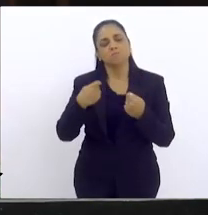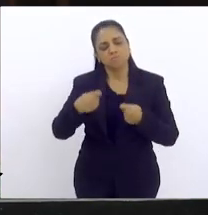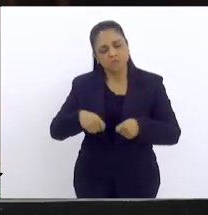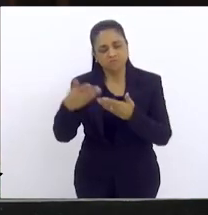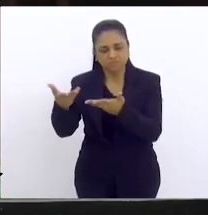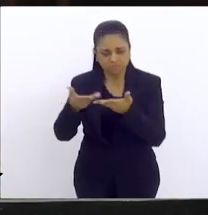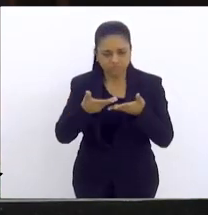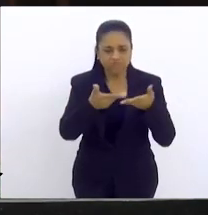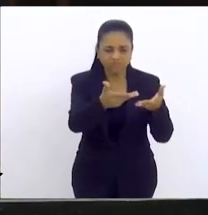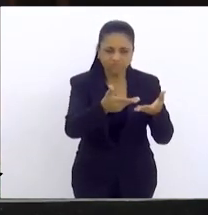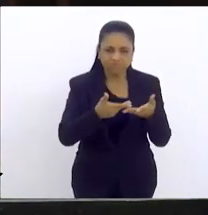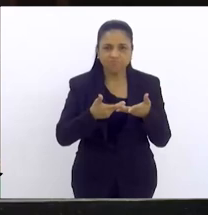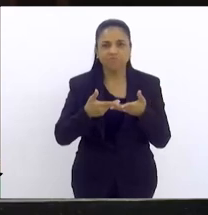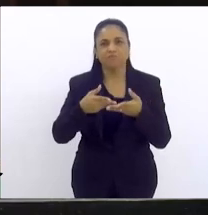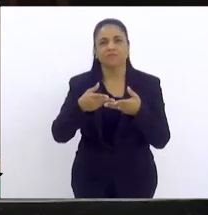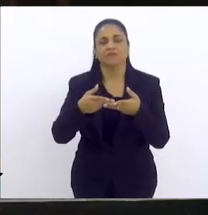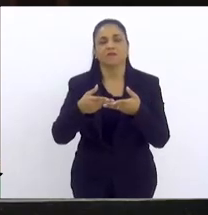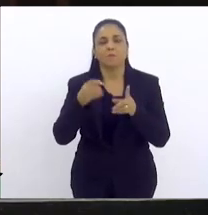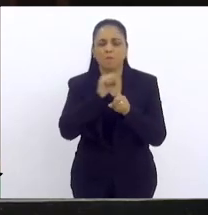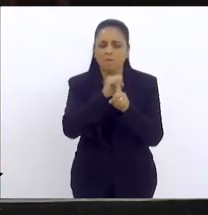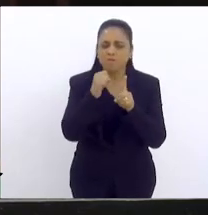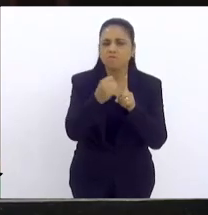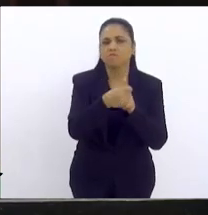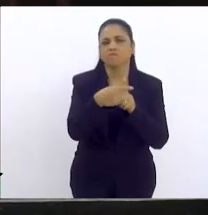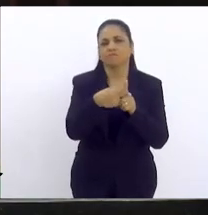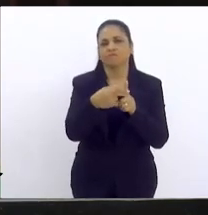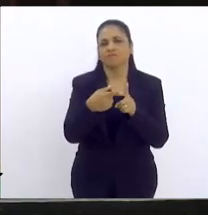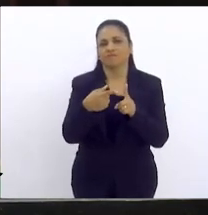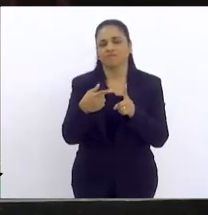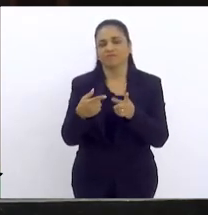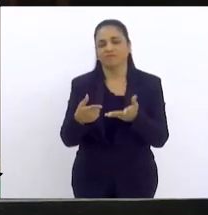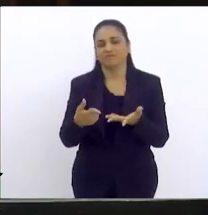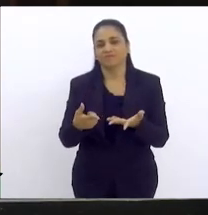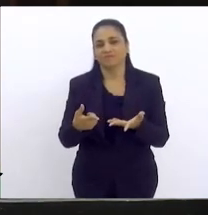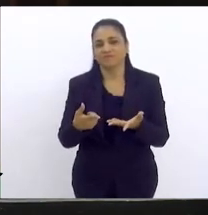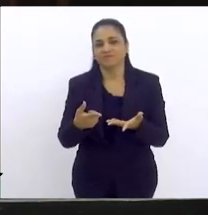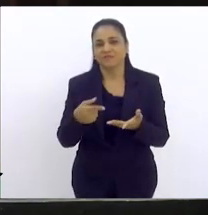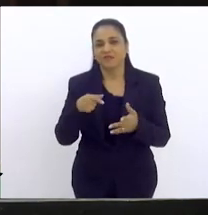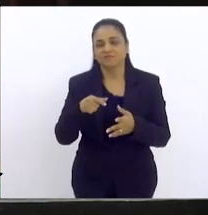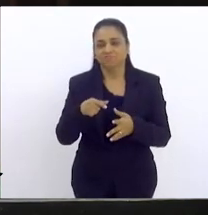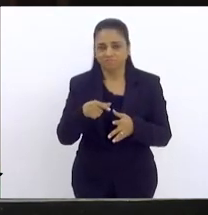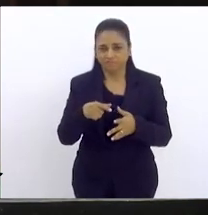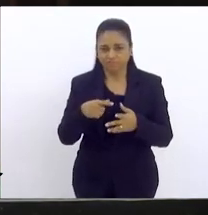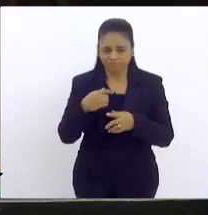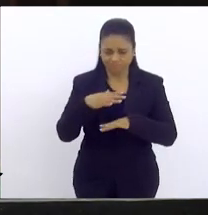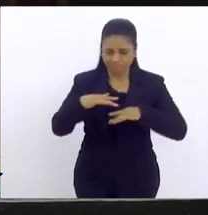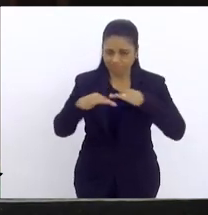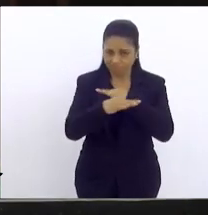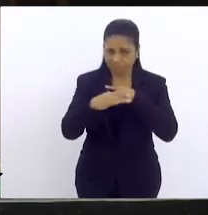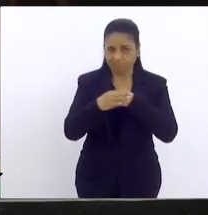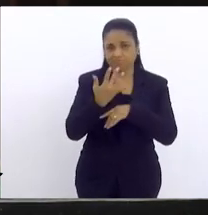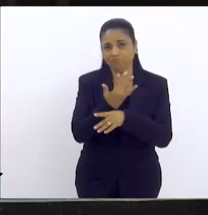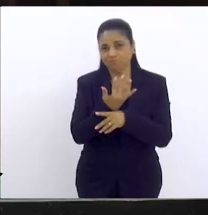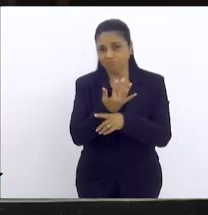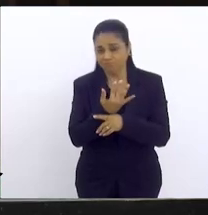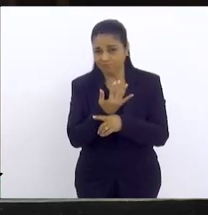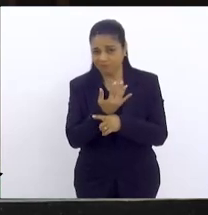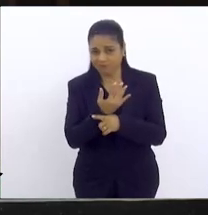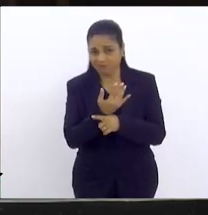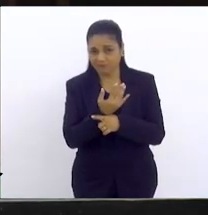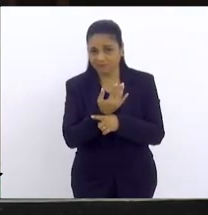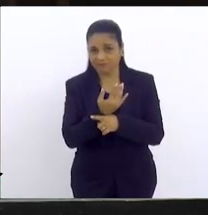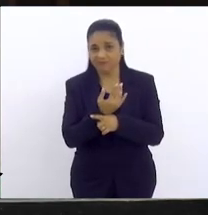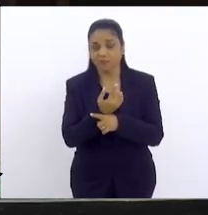atores para esse cenário como vocês sabem a cidade de Duque de Caxias ela é